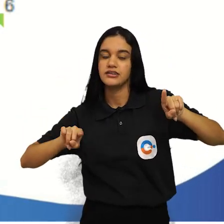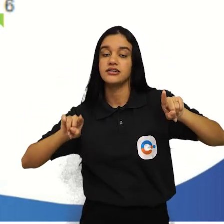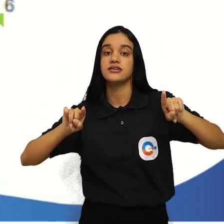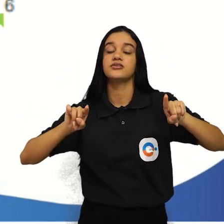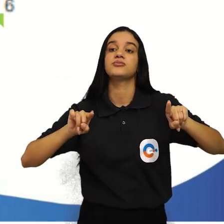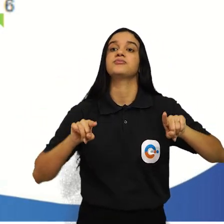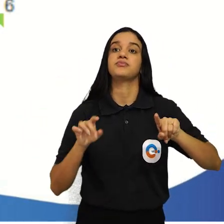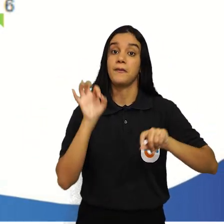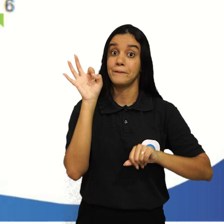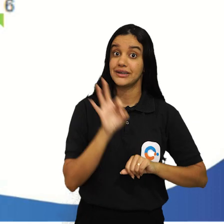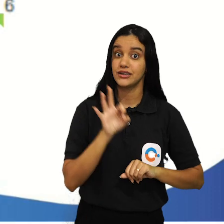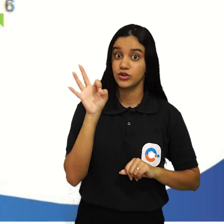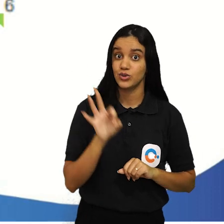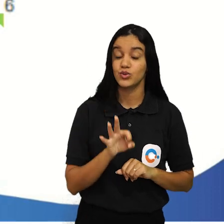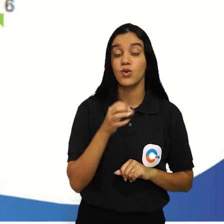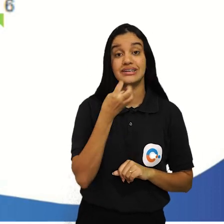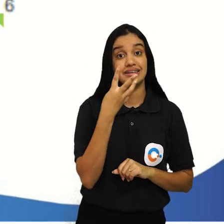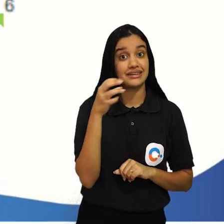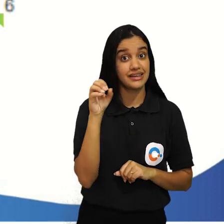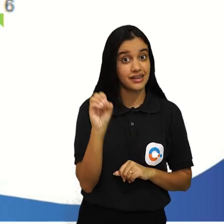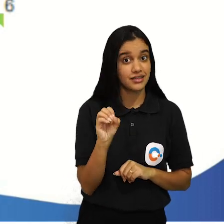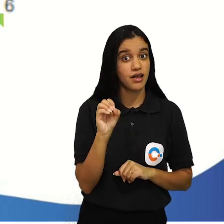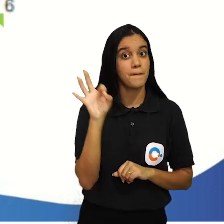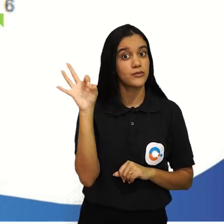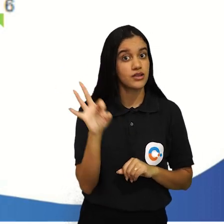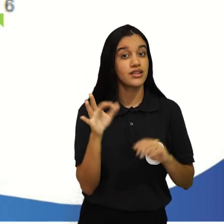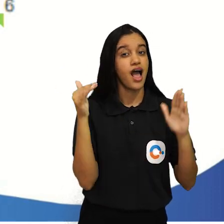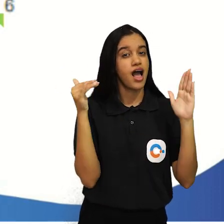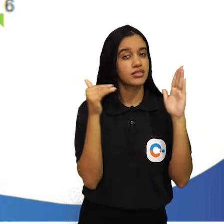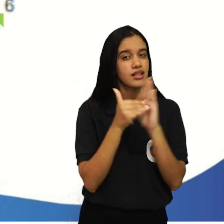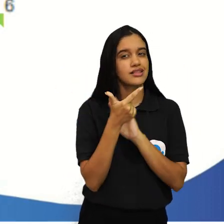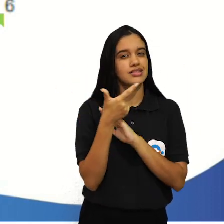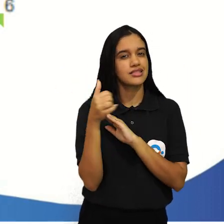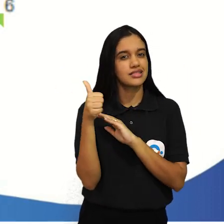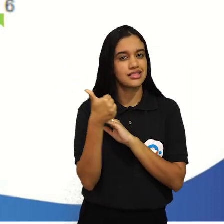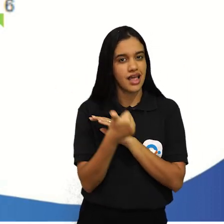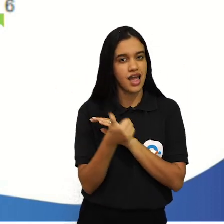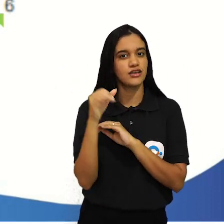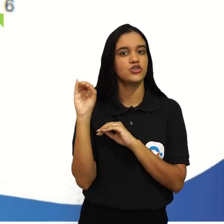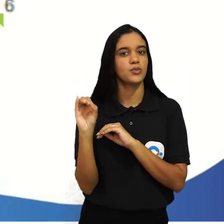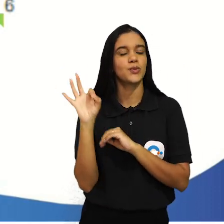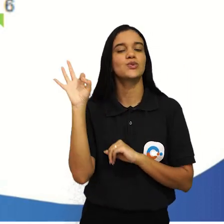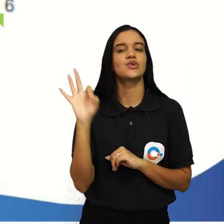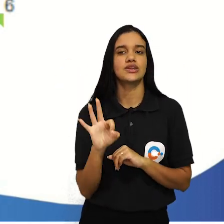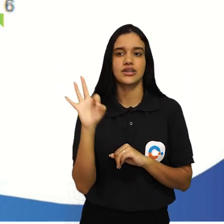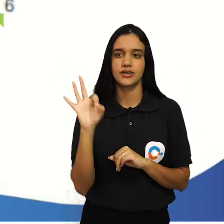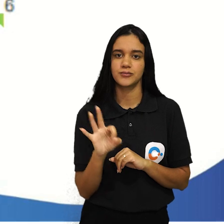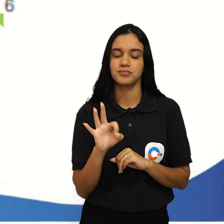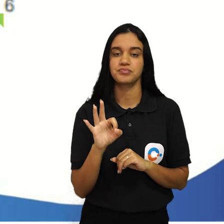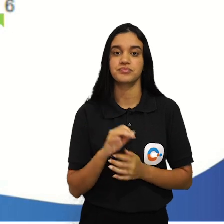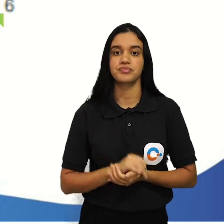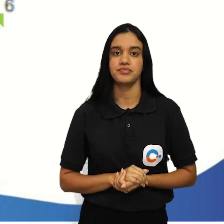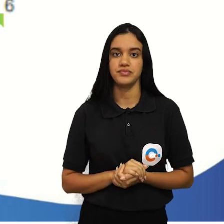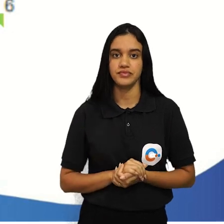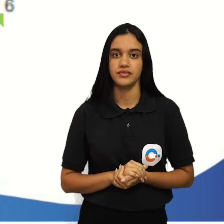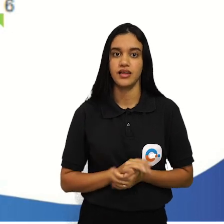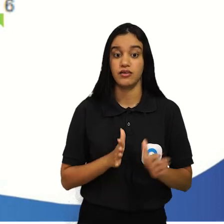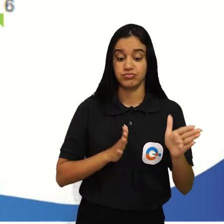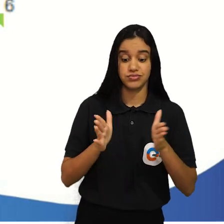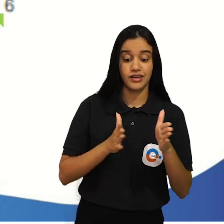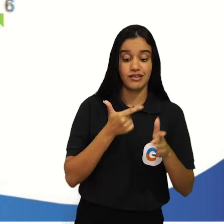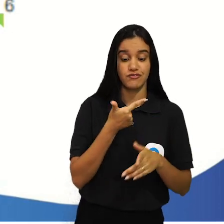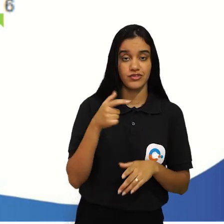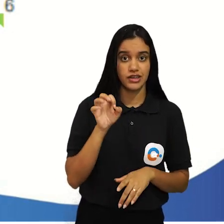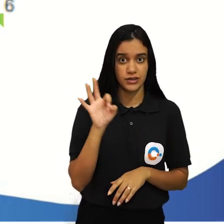de 30% para 10%. Ou seja, foi uma variação de 20%.